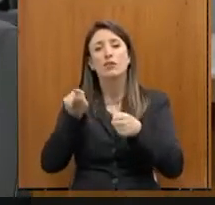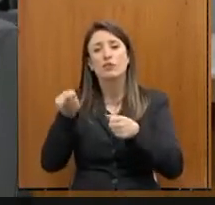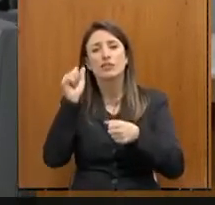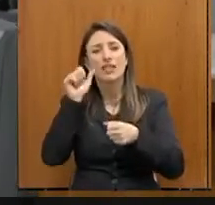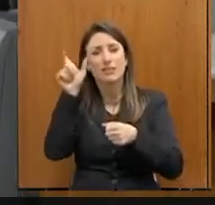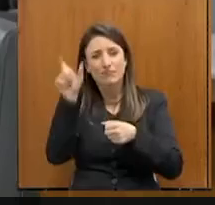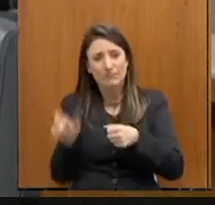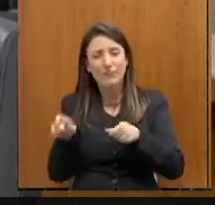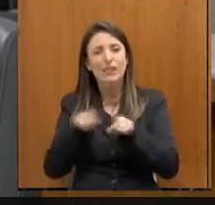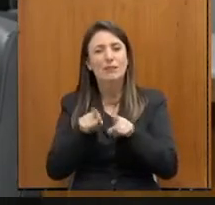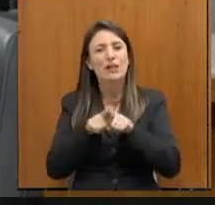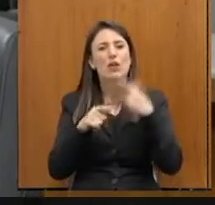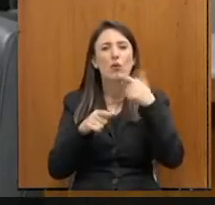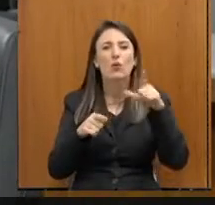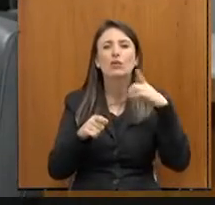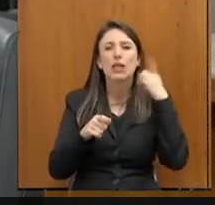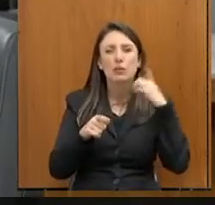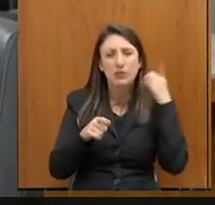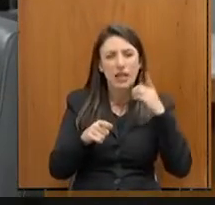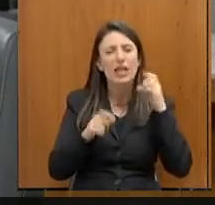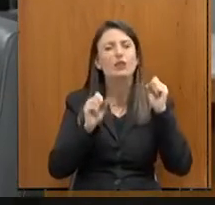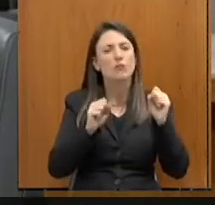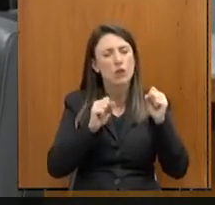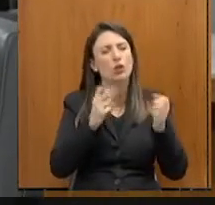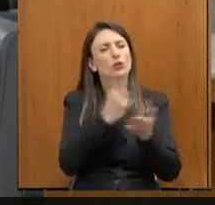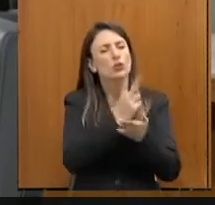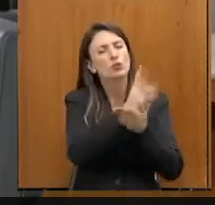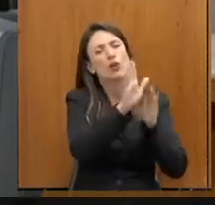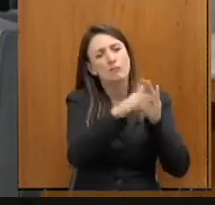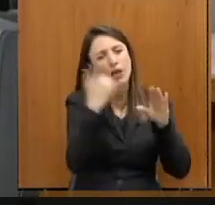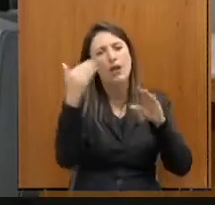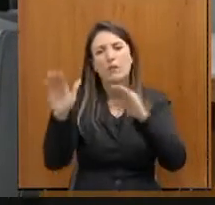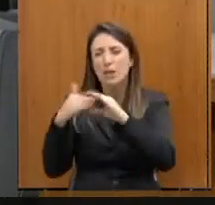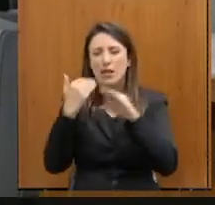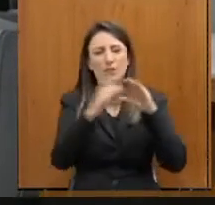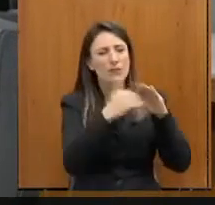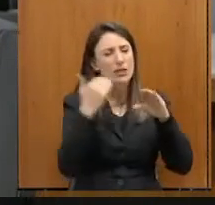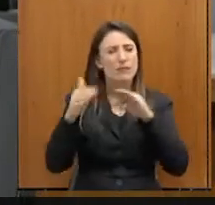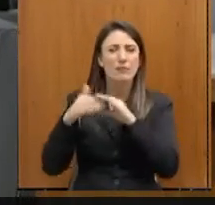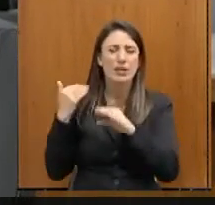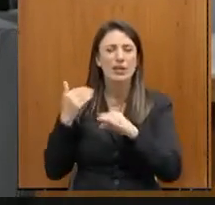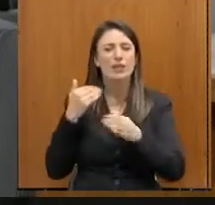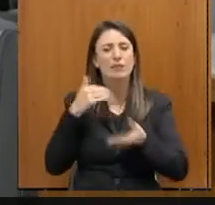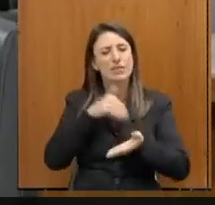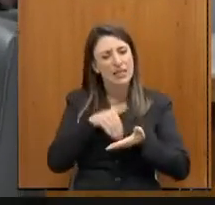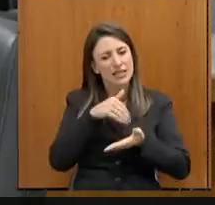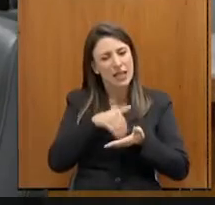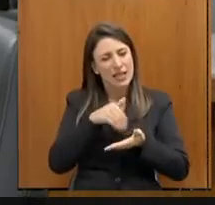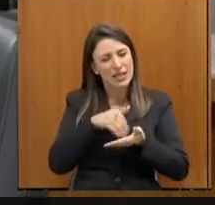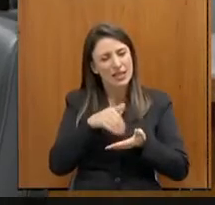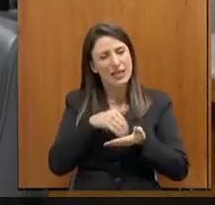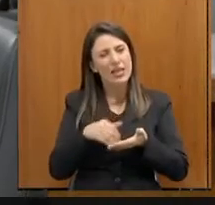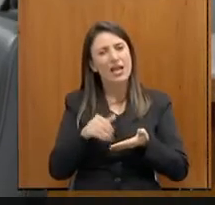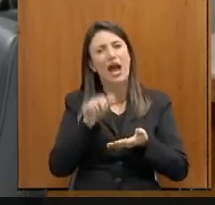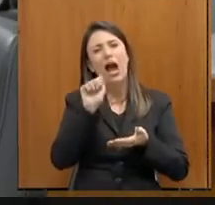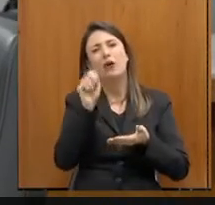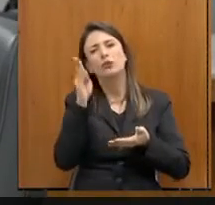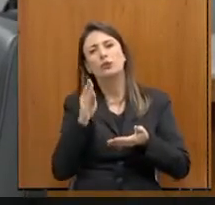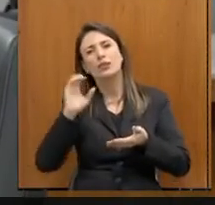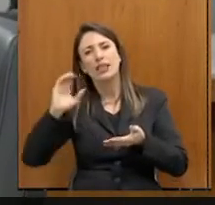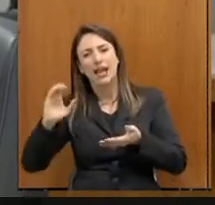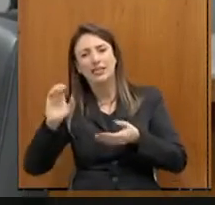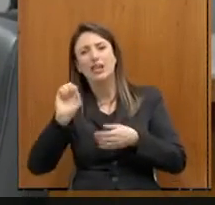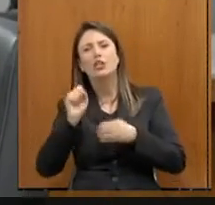continuem caminhando e a secretaria aos cuidados da subsecretaria de desenvolvimento regional